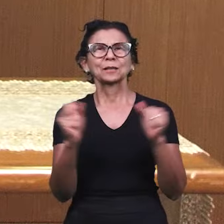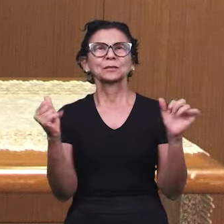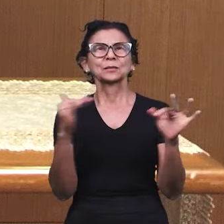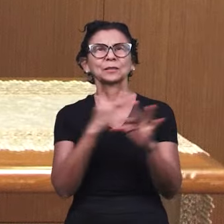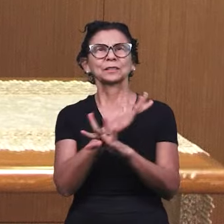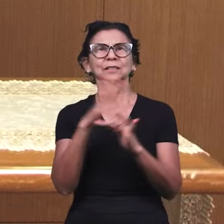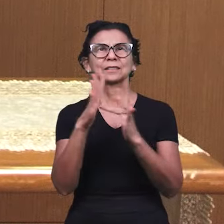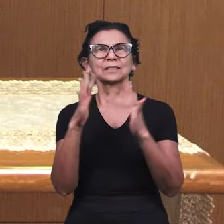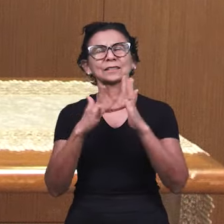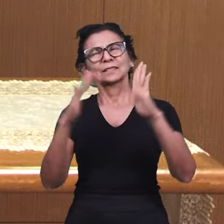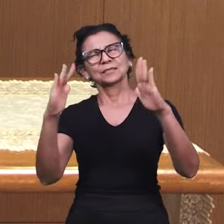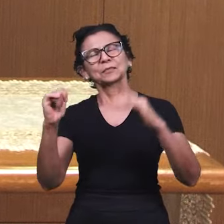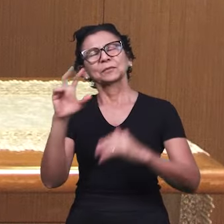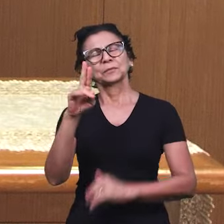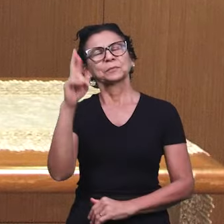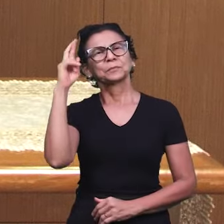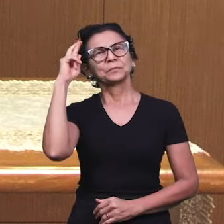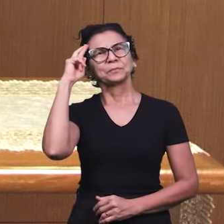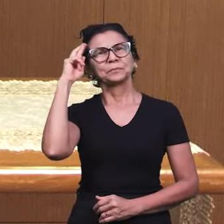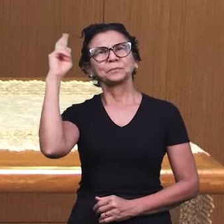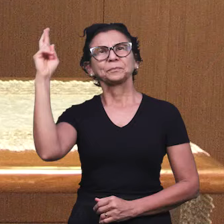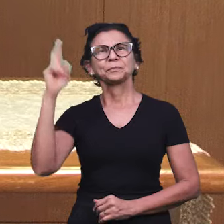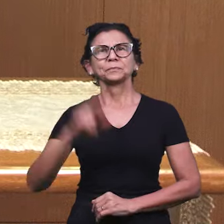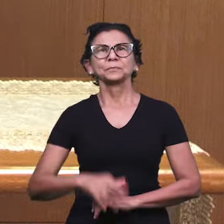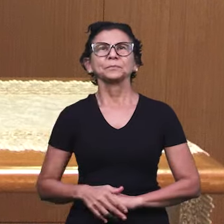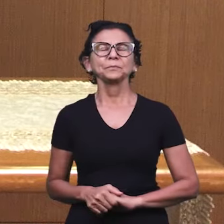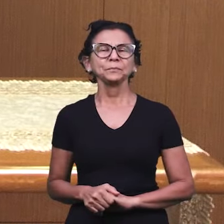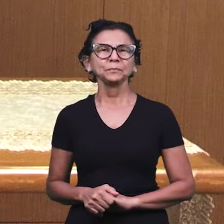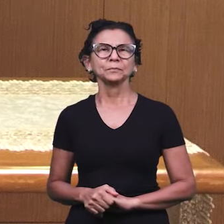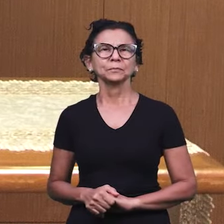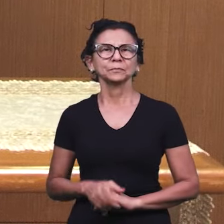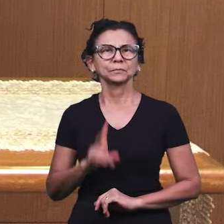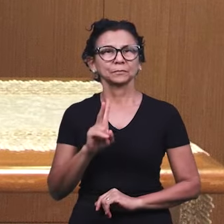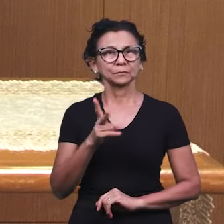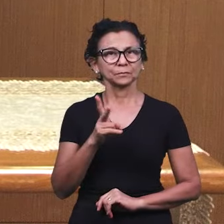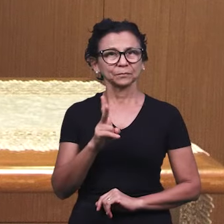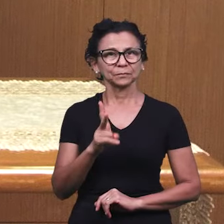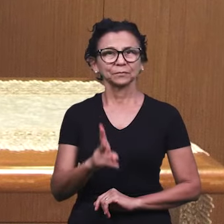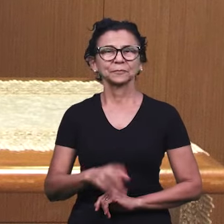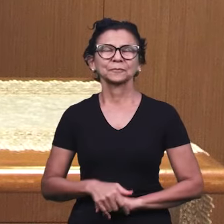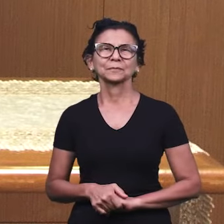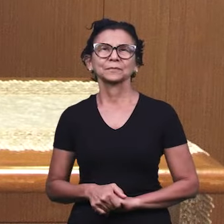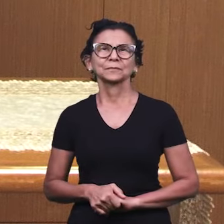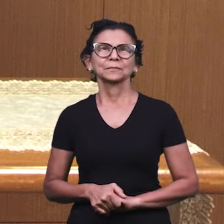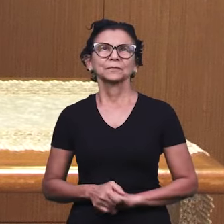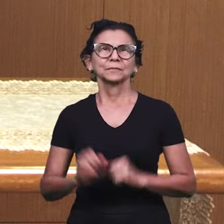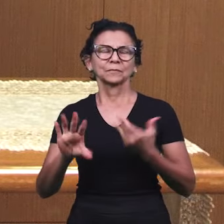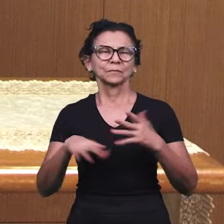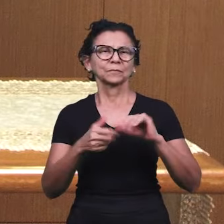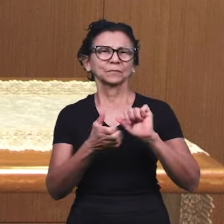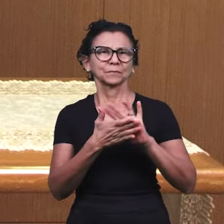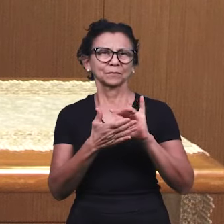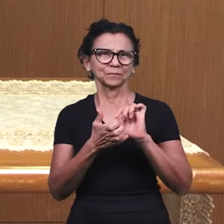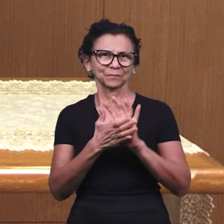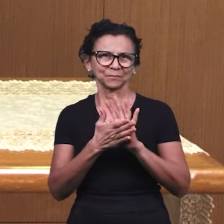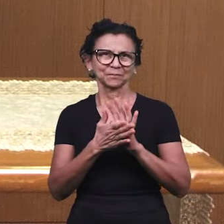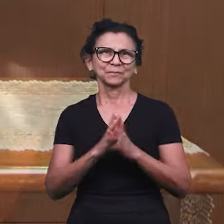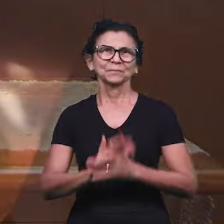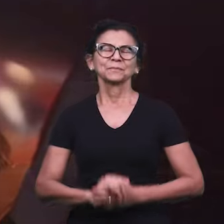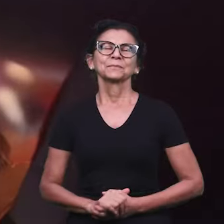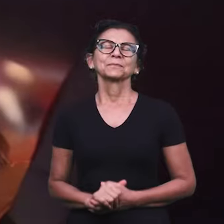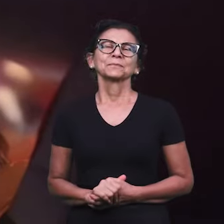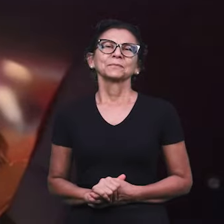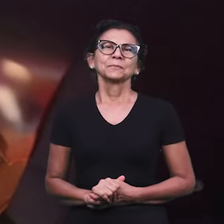Glória a Jesus, bendito seja o nome do Senhor. Ainda vamos cantar mais um louvor ao Senhor, vamos glorificar o Senhor.